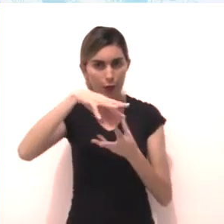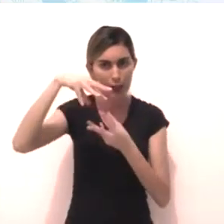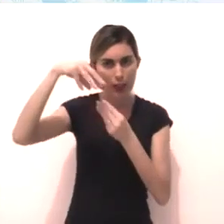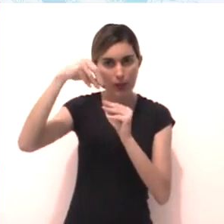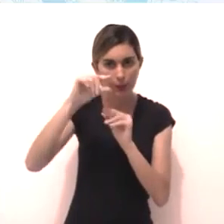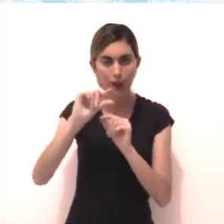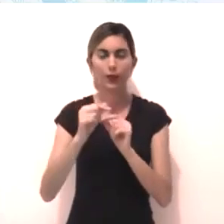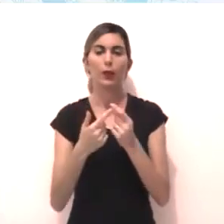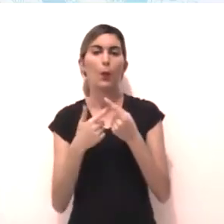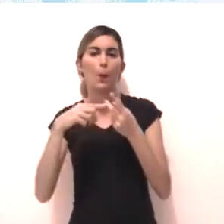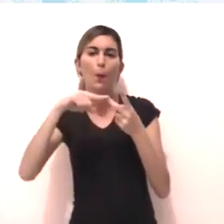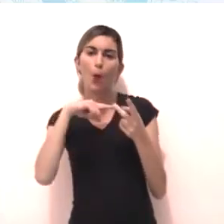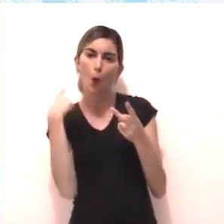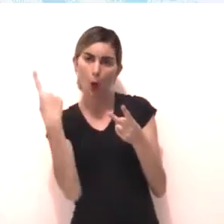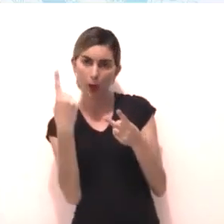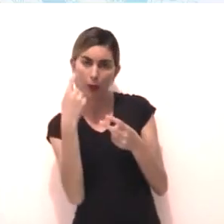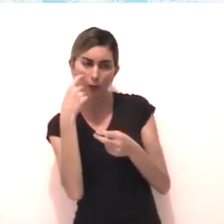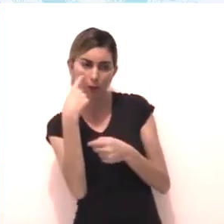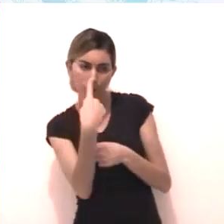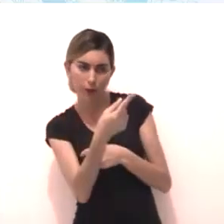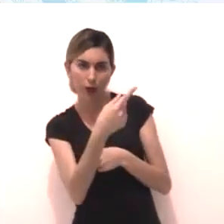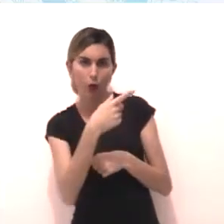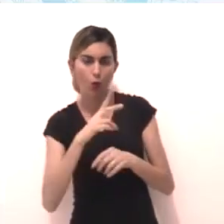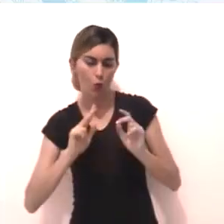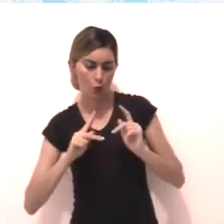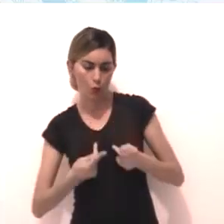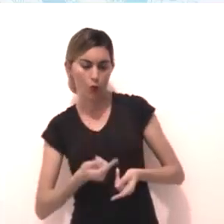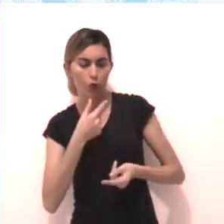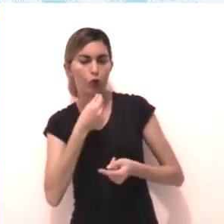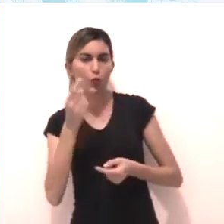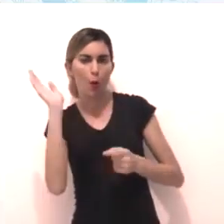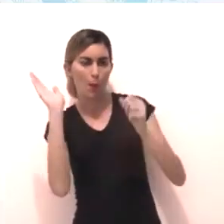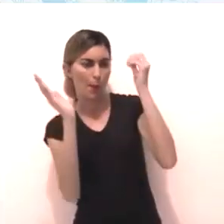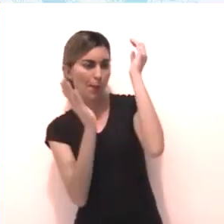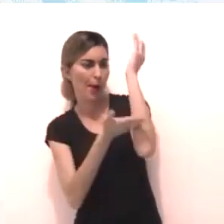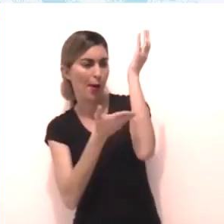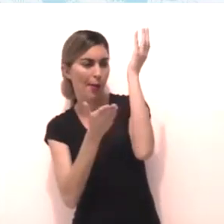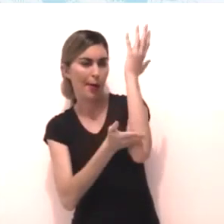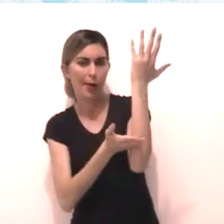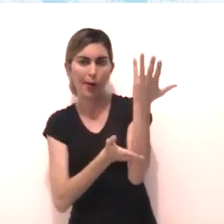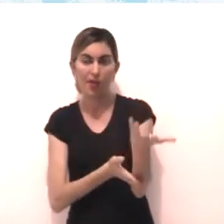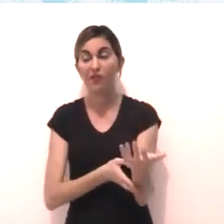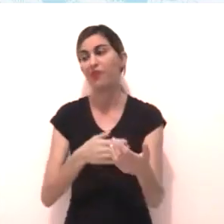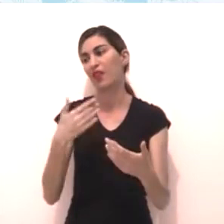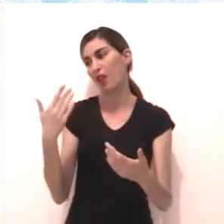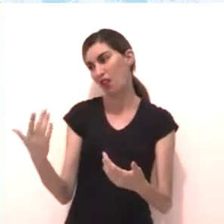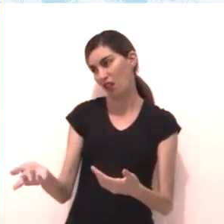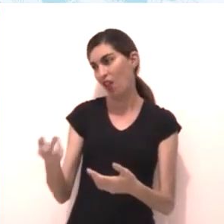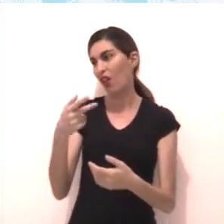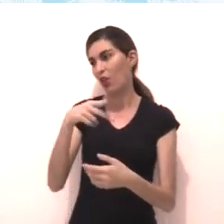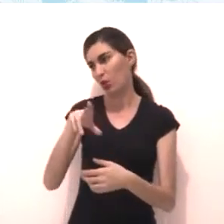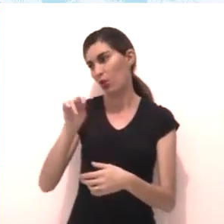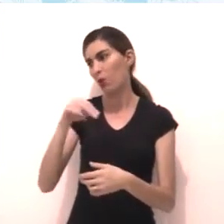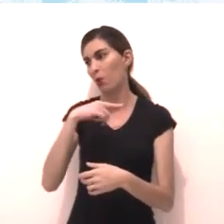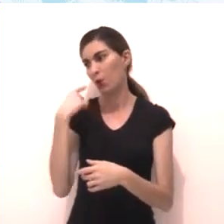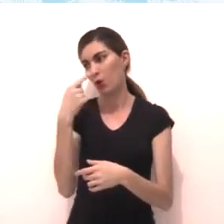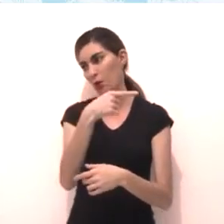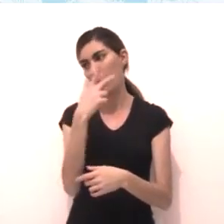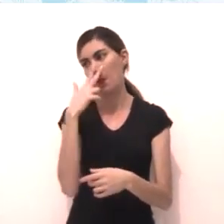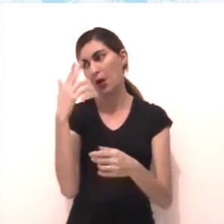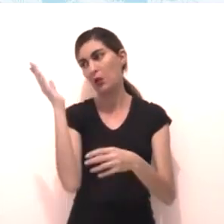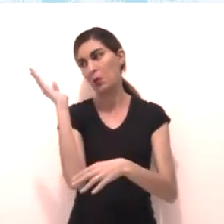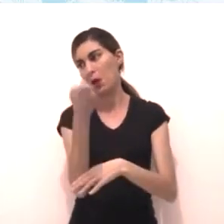observando o ser humano cortar uma árvore. Então, o fantasma fala: Dona Morte, parece que